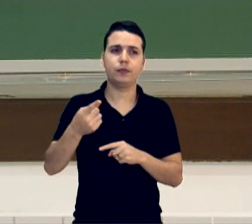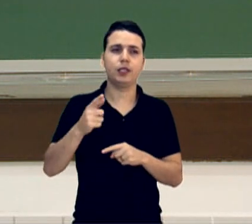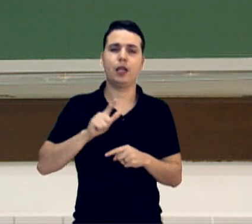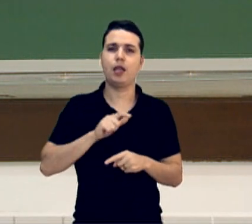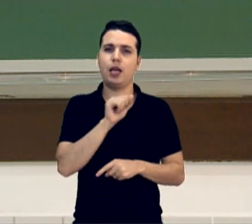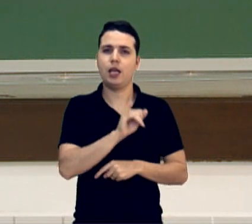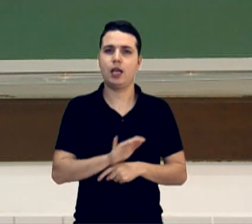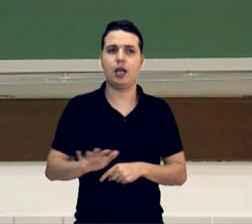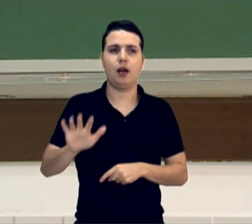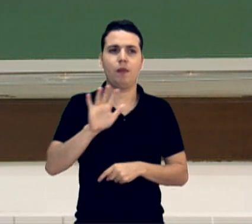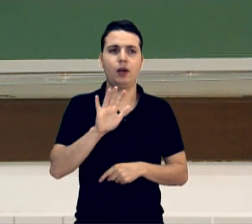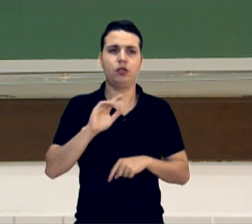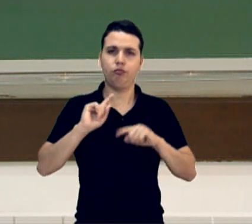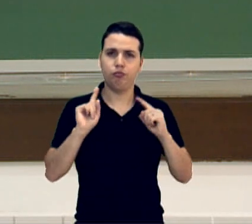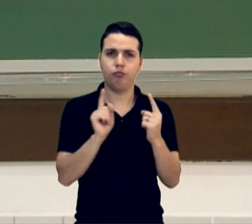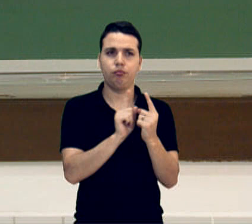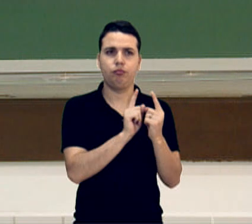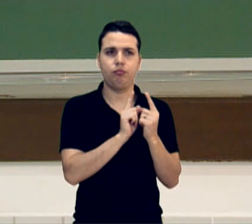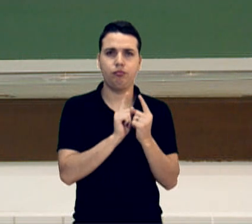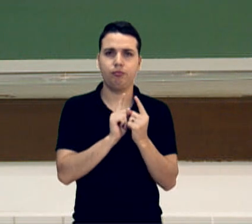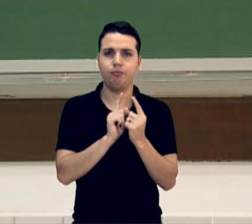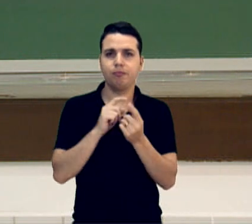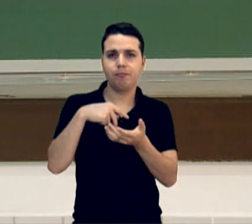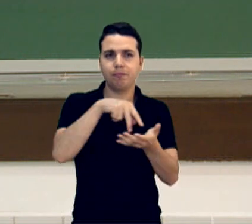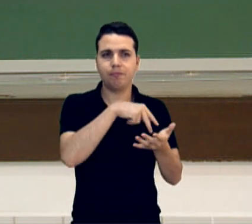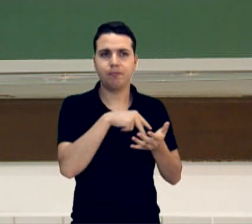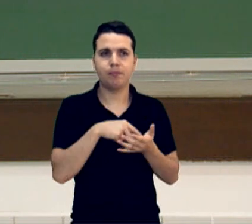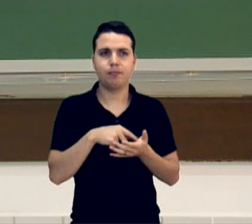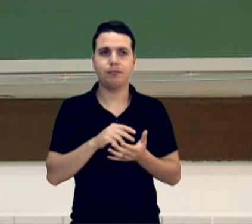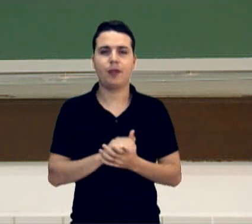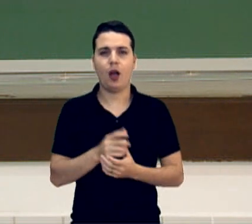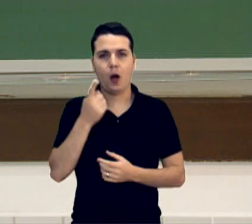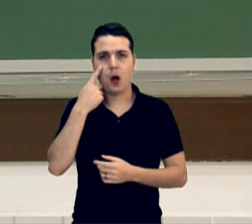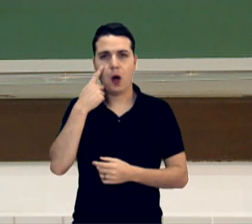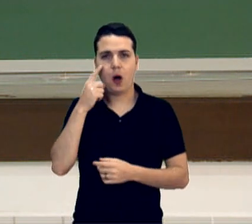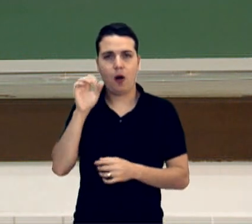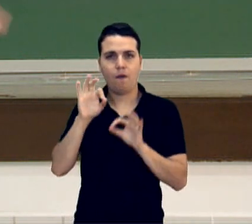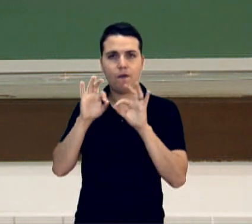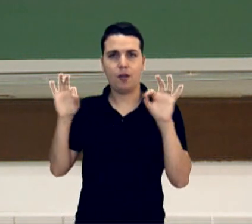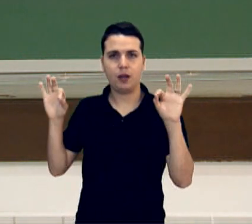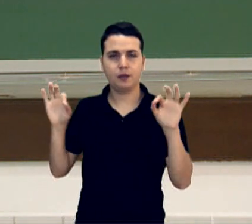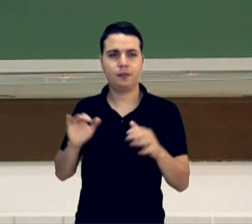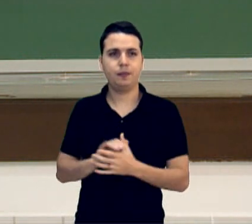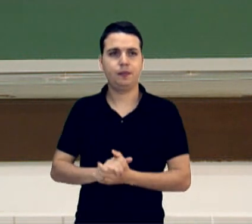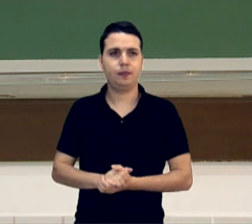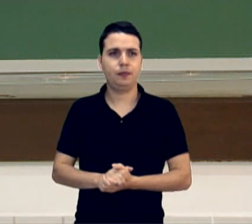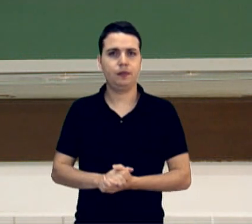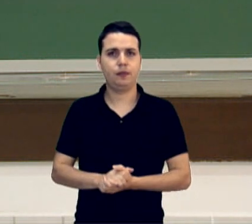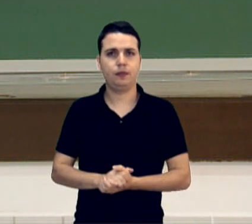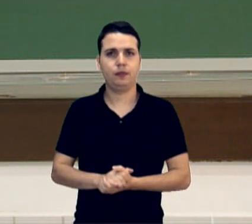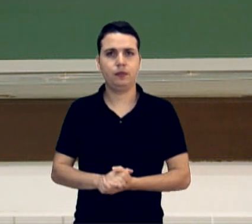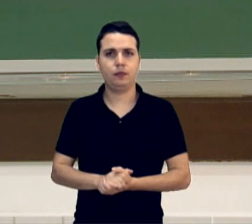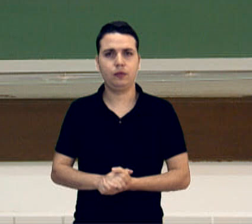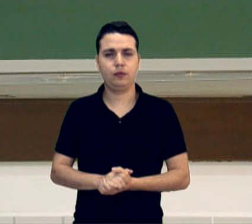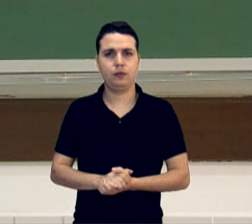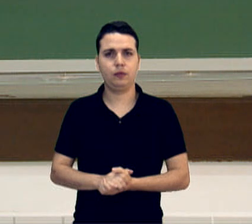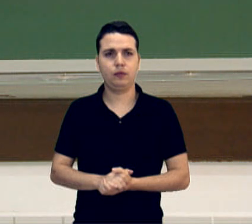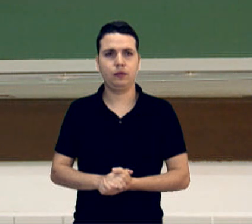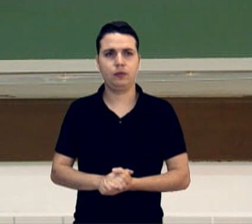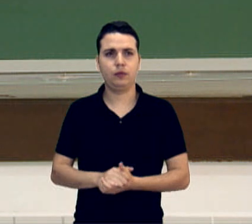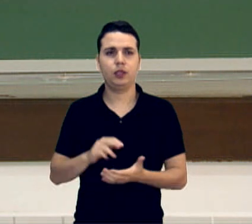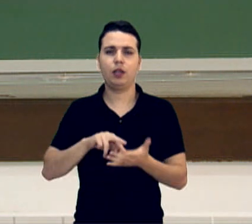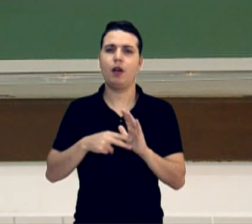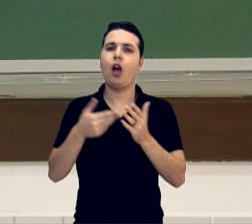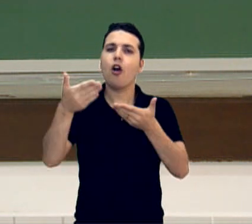uma imagem, um casal bailando e falando: Olá, como estás? Vamos a bailar? É um convite